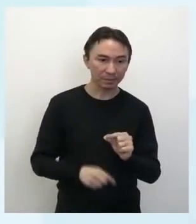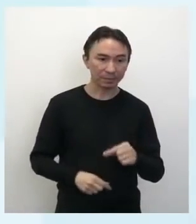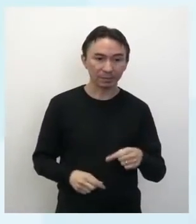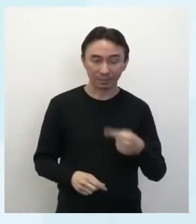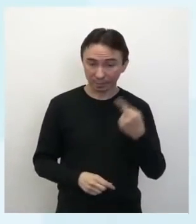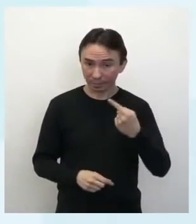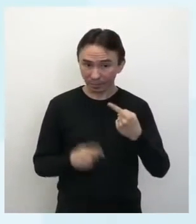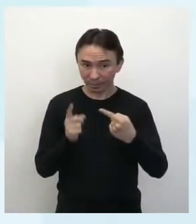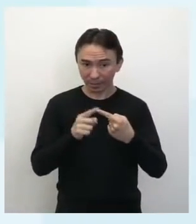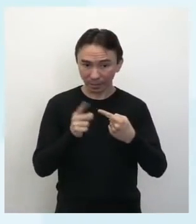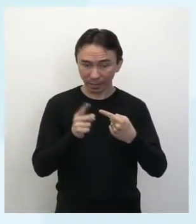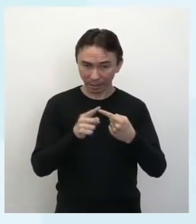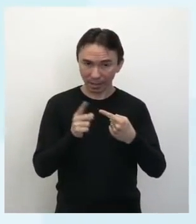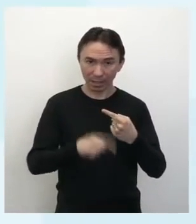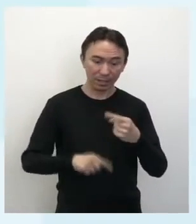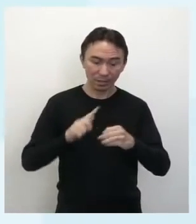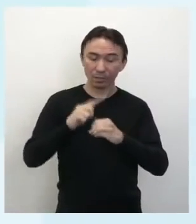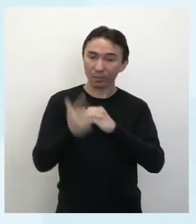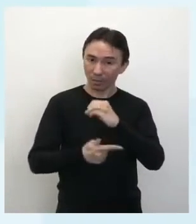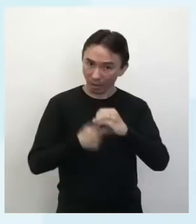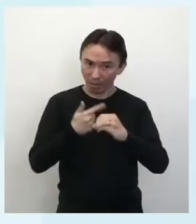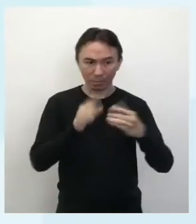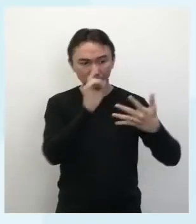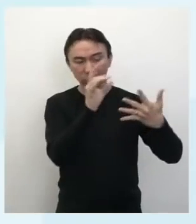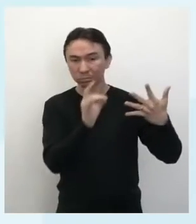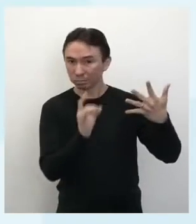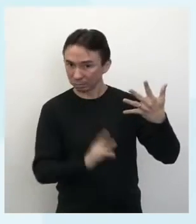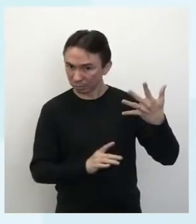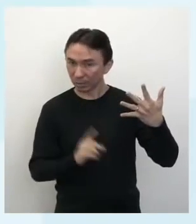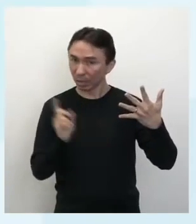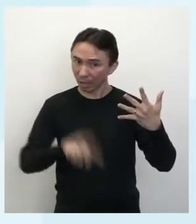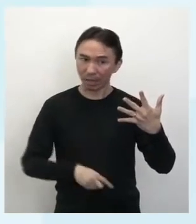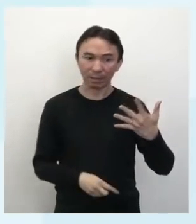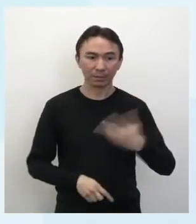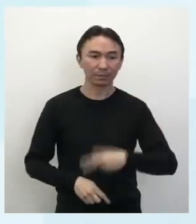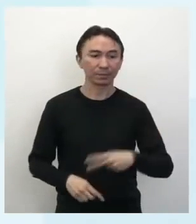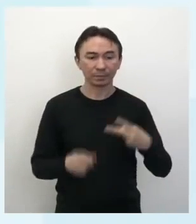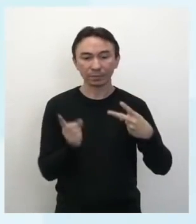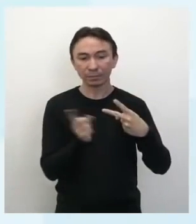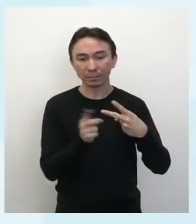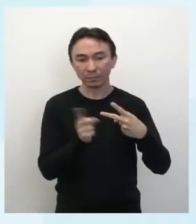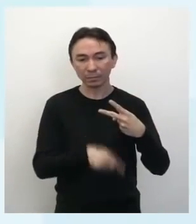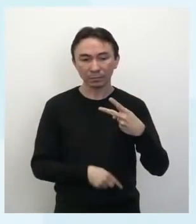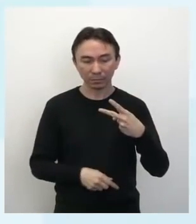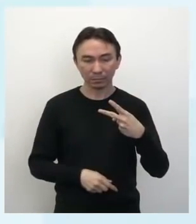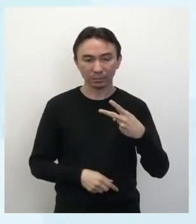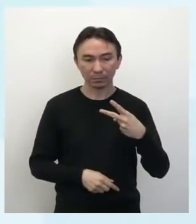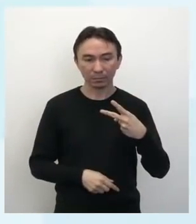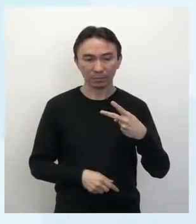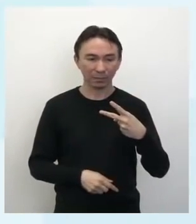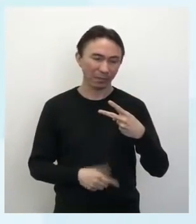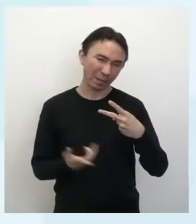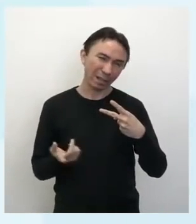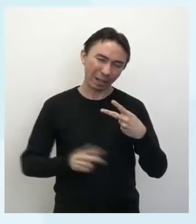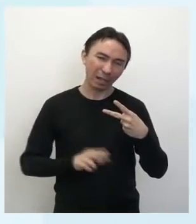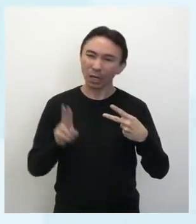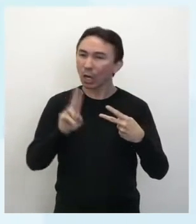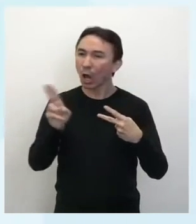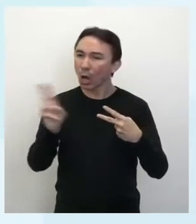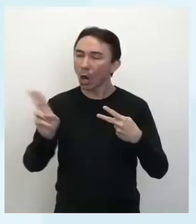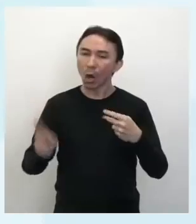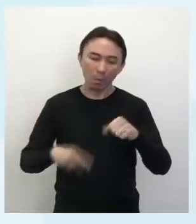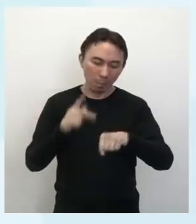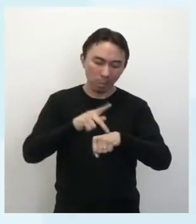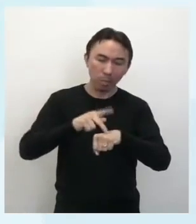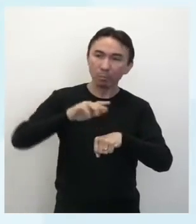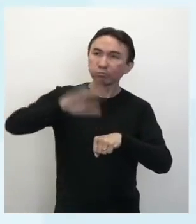geographical characteristics, características geográficas, names and heights of mountains, os nomes e as alturas